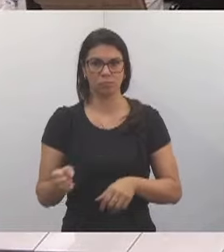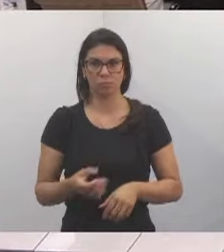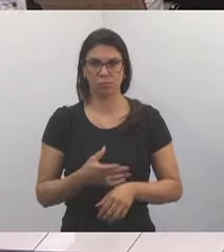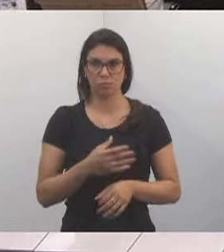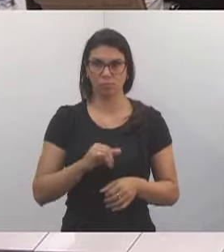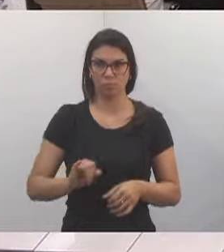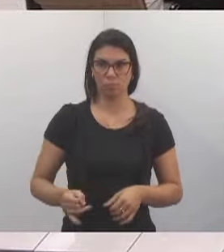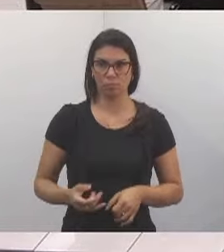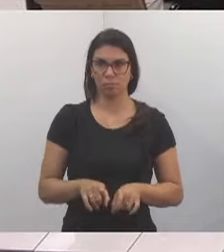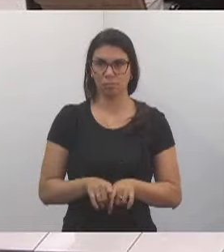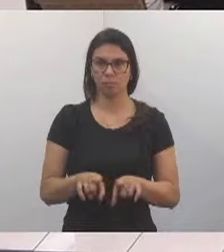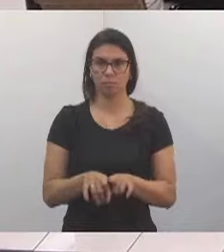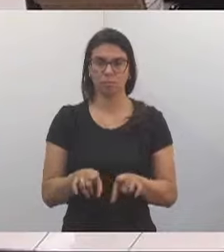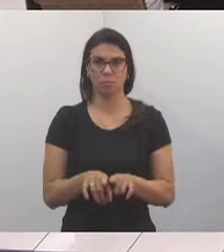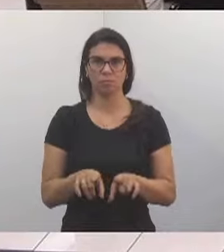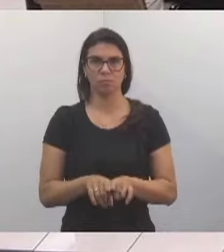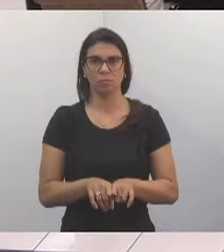Aproveitando, solicitando